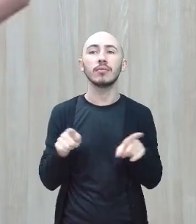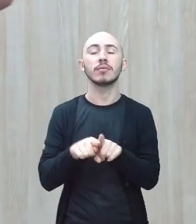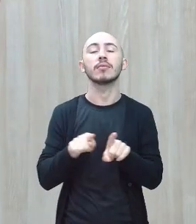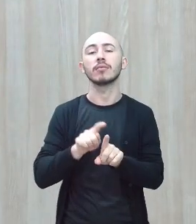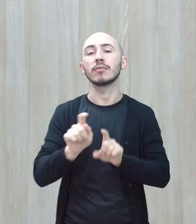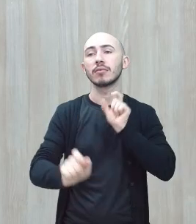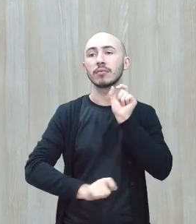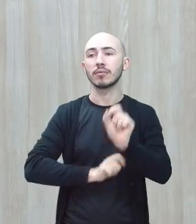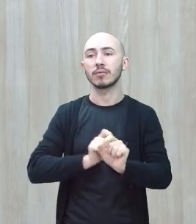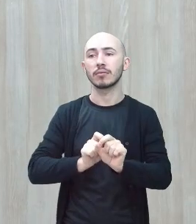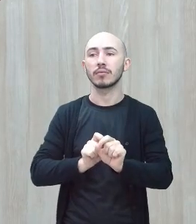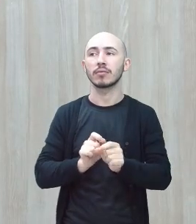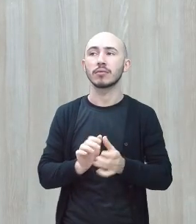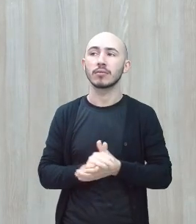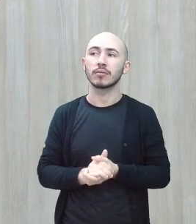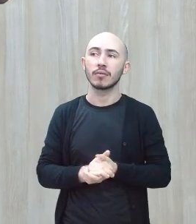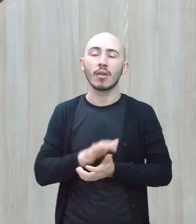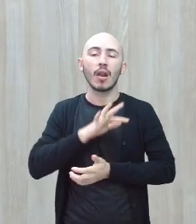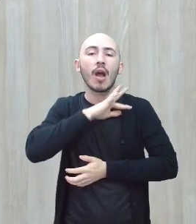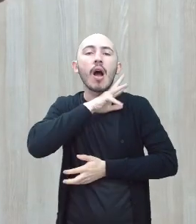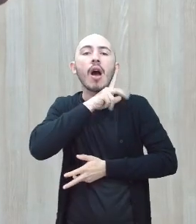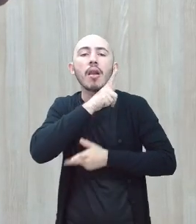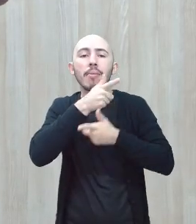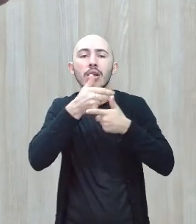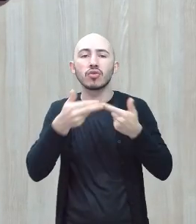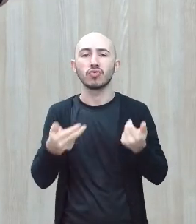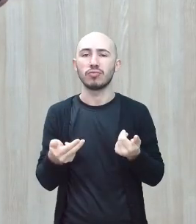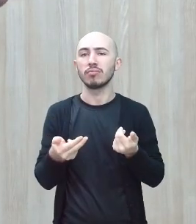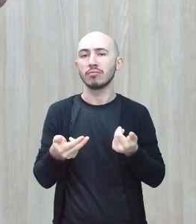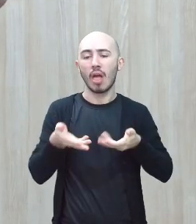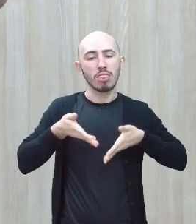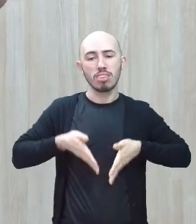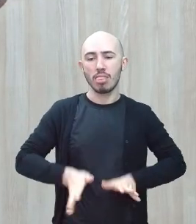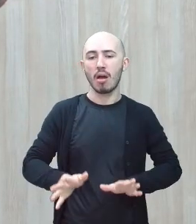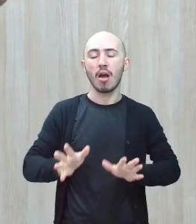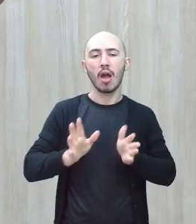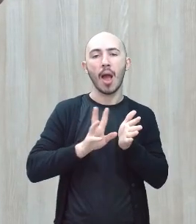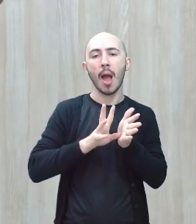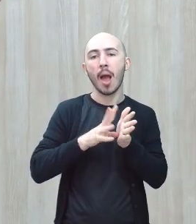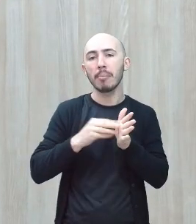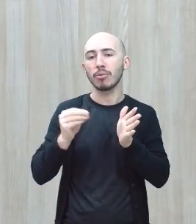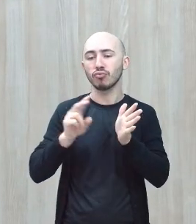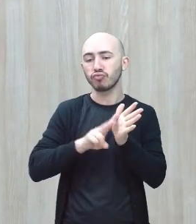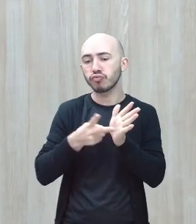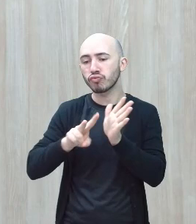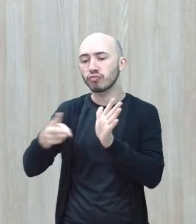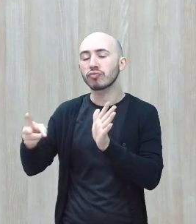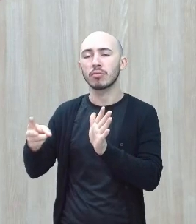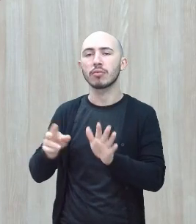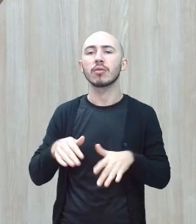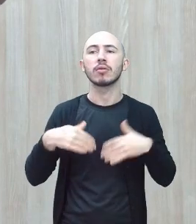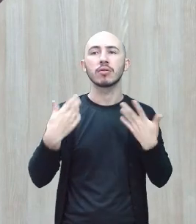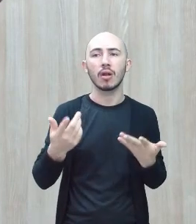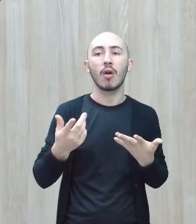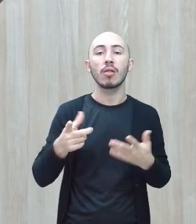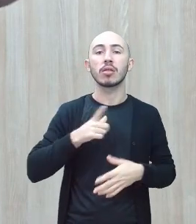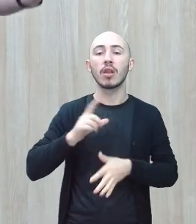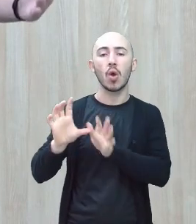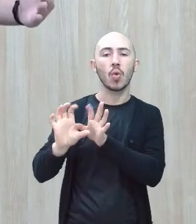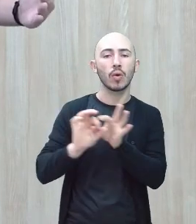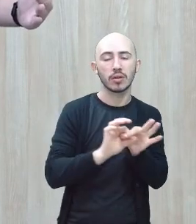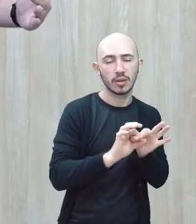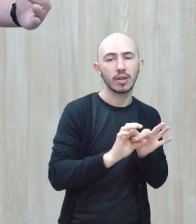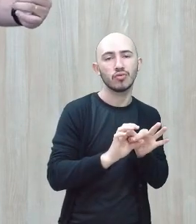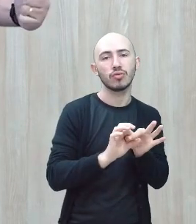ele... Agora, por exemplo, os animais procriavam, né? Então ele tinha duas situações. Ele tinha os animais